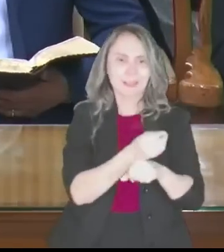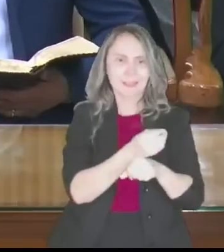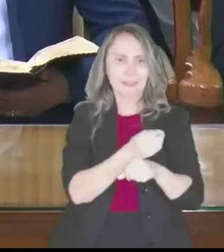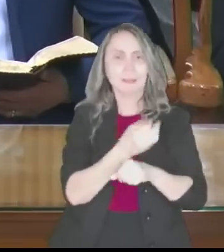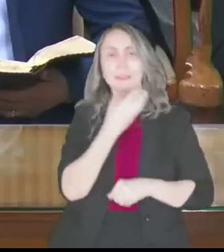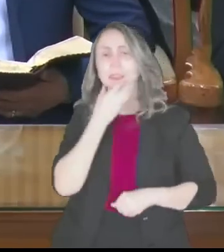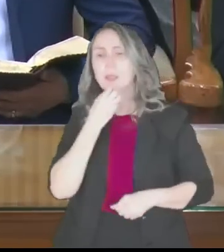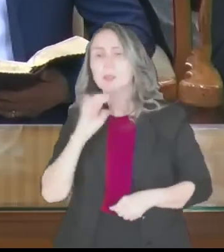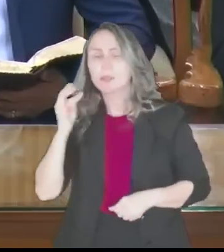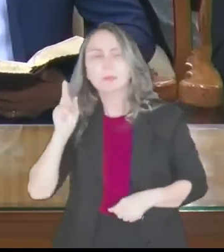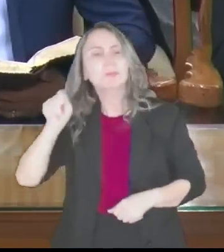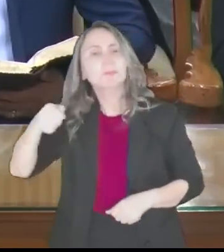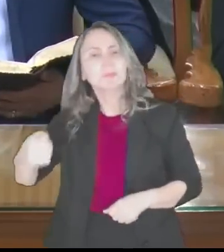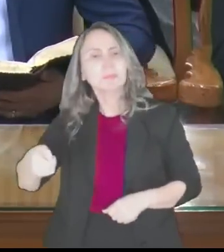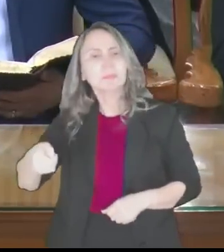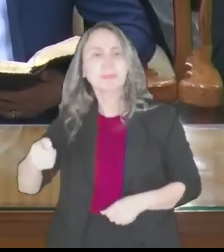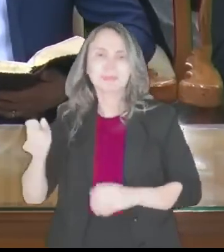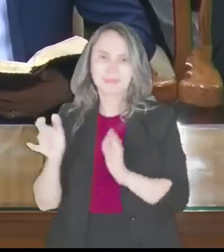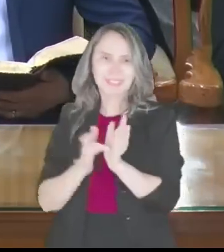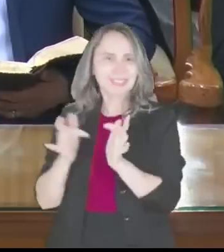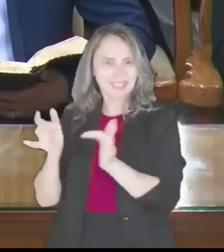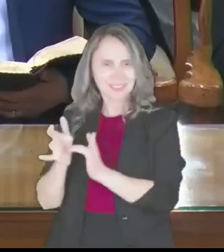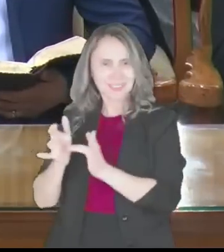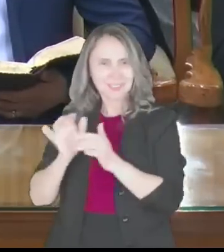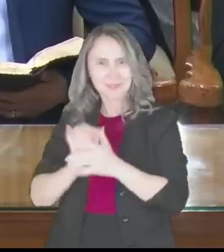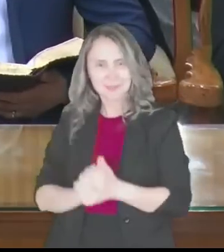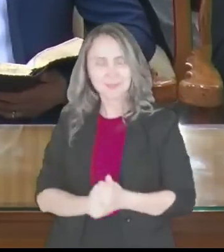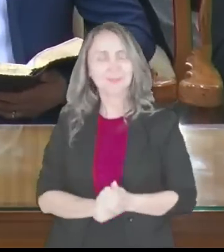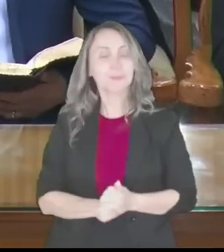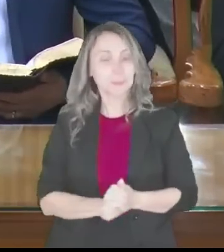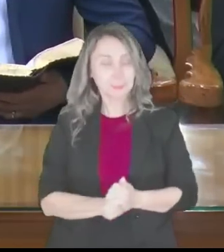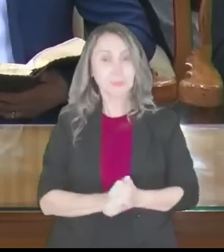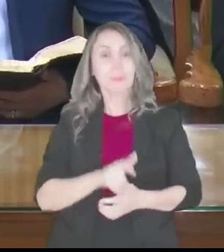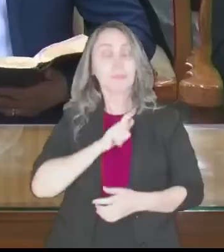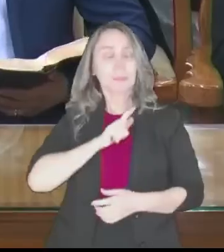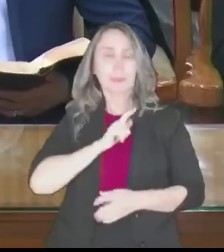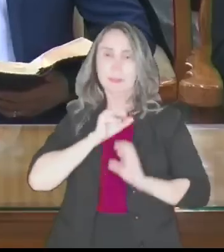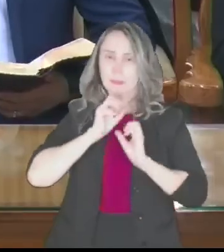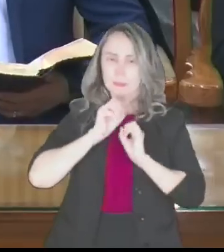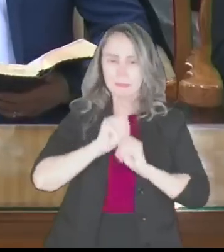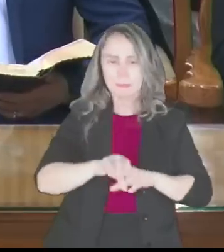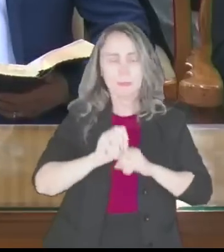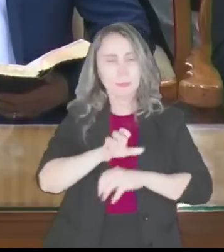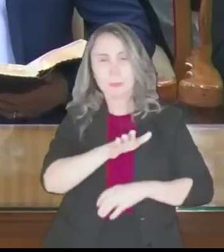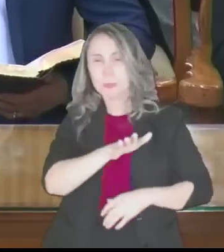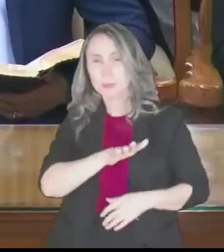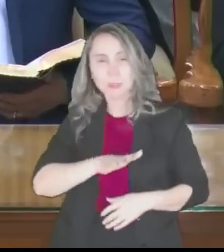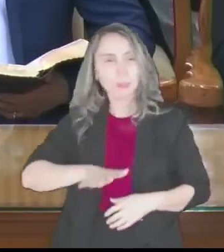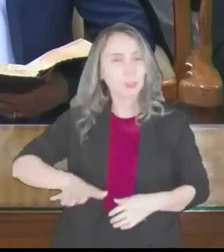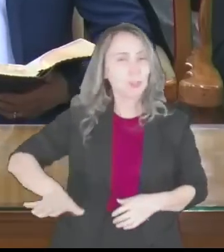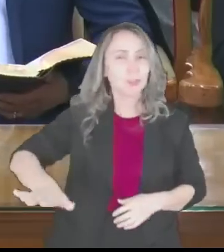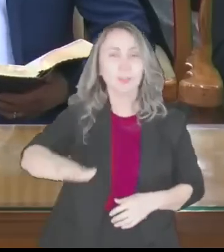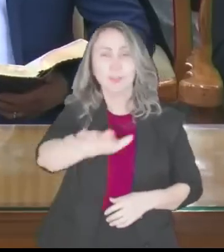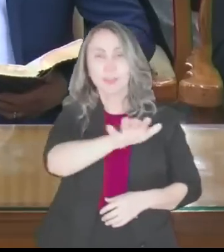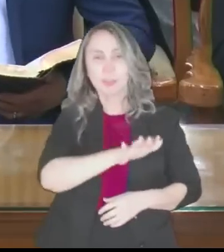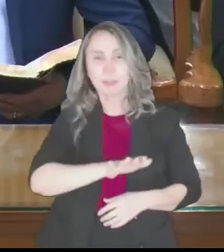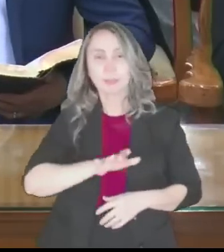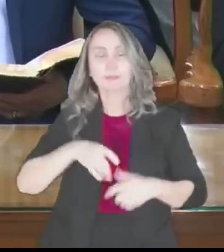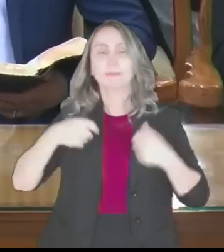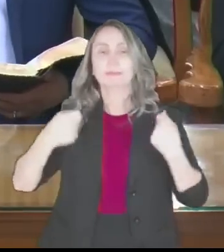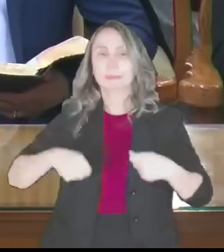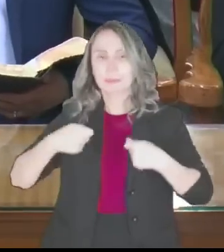Jesus. Significa, irmão, que além do ensinamento geral, você precisa ter um